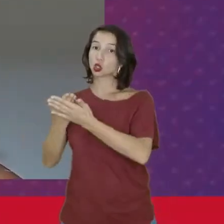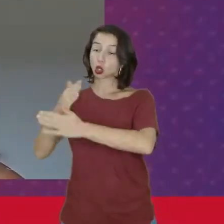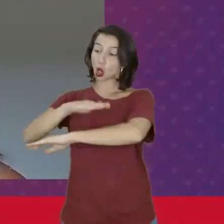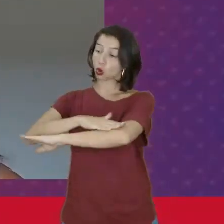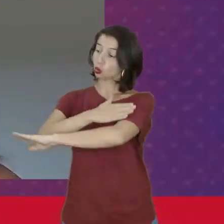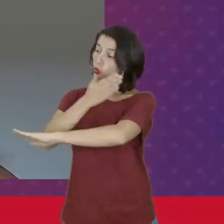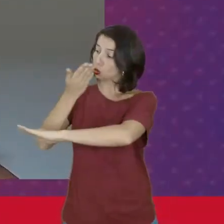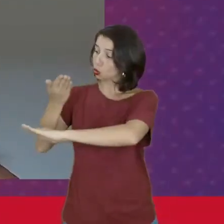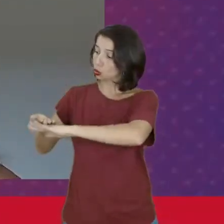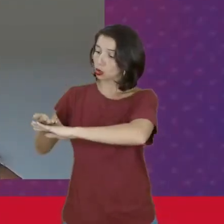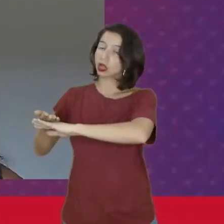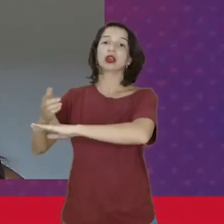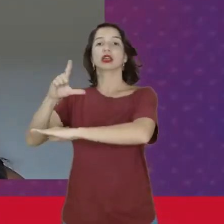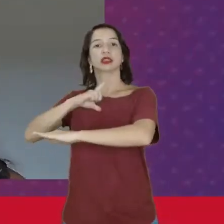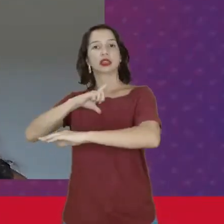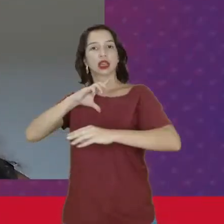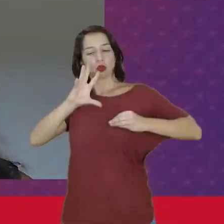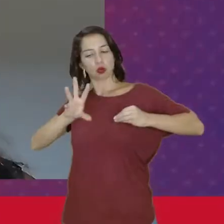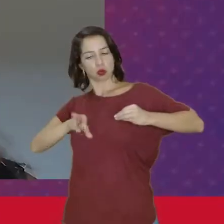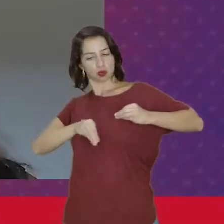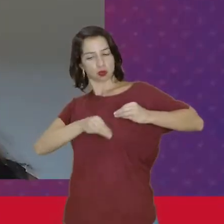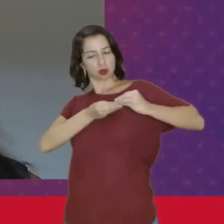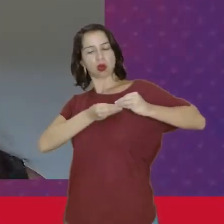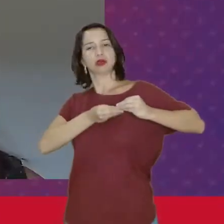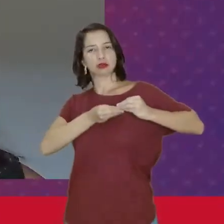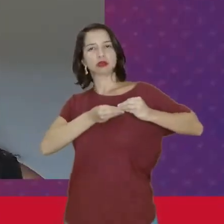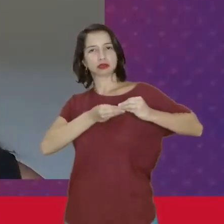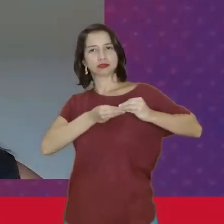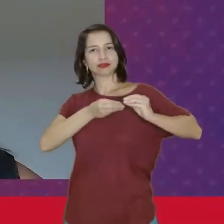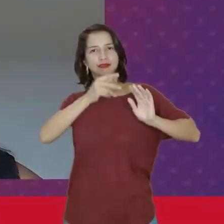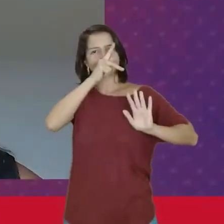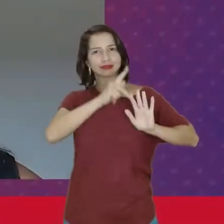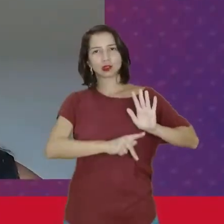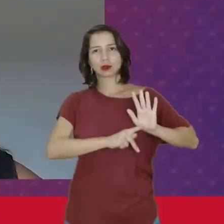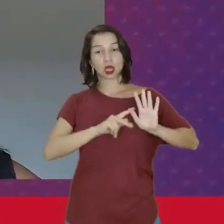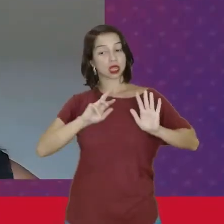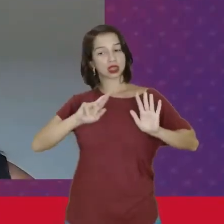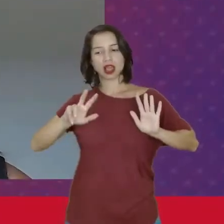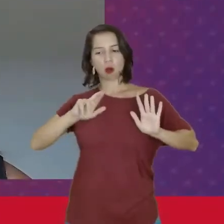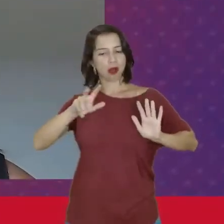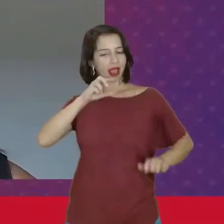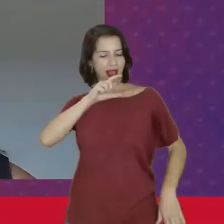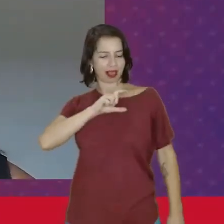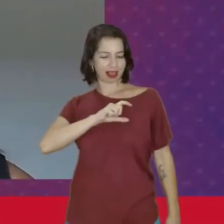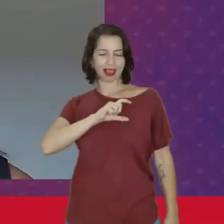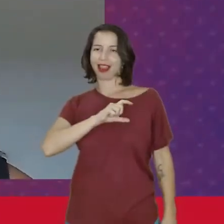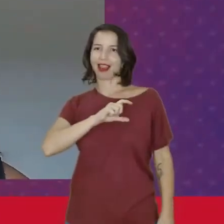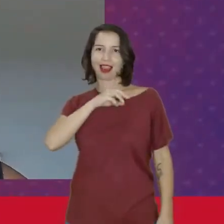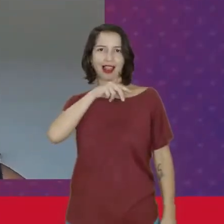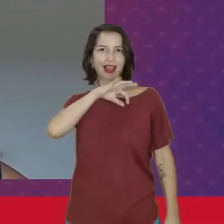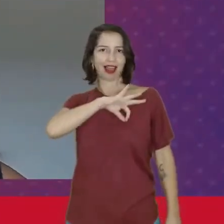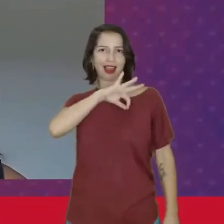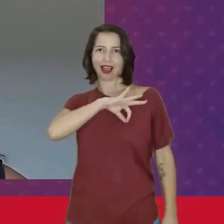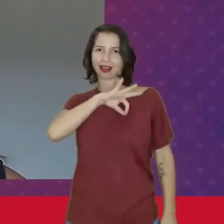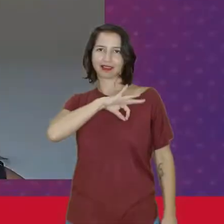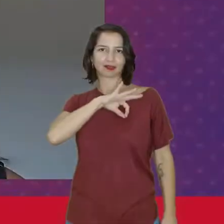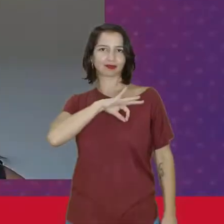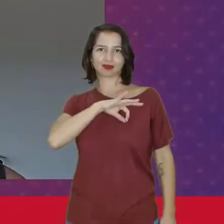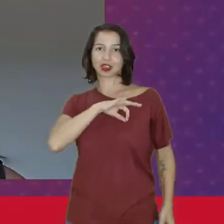bônus do programa. Não é salário. O salário continua igual que